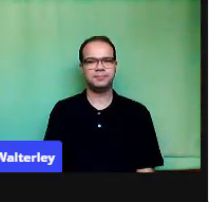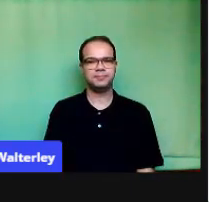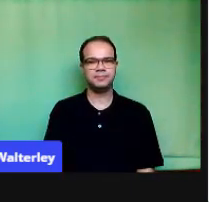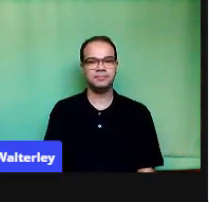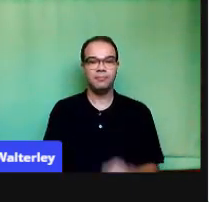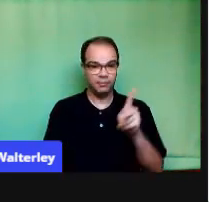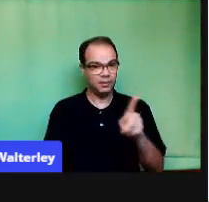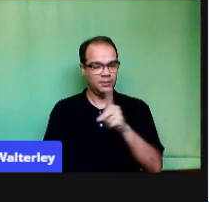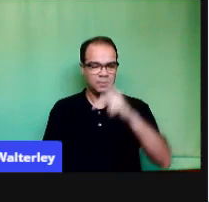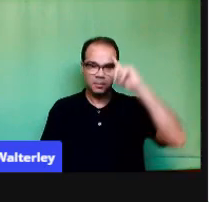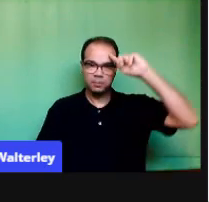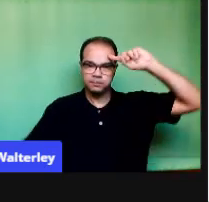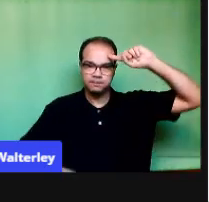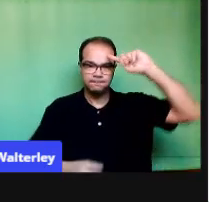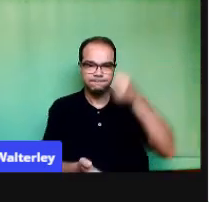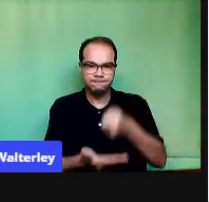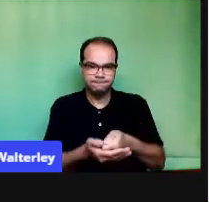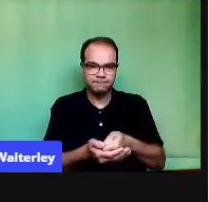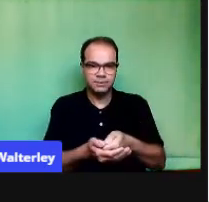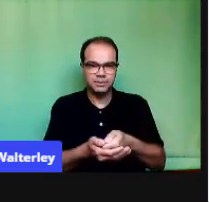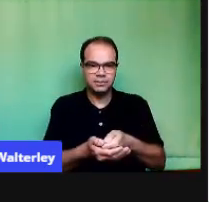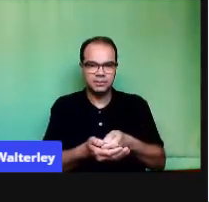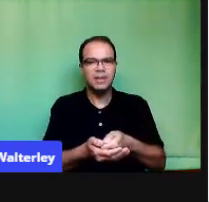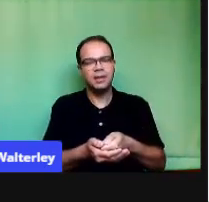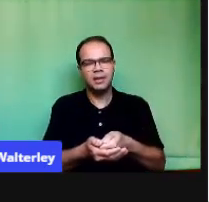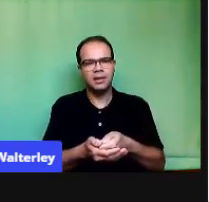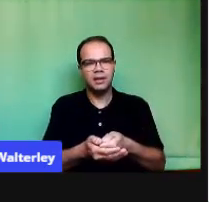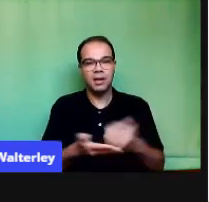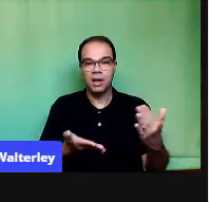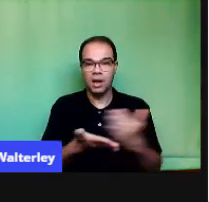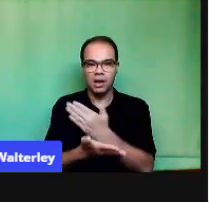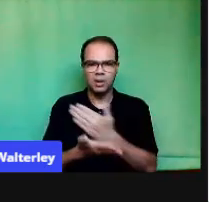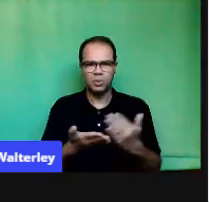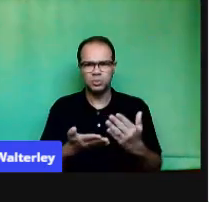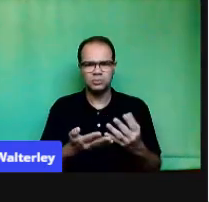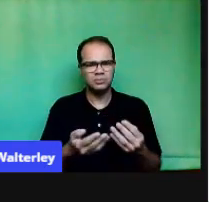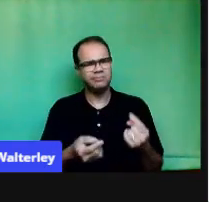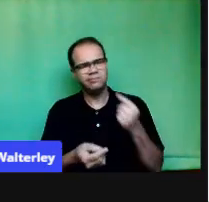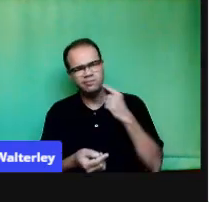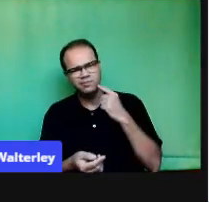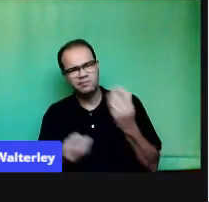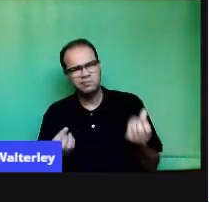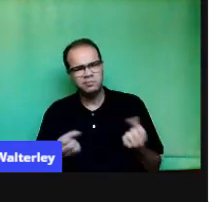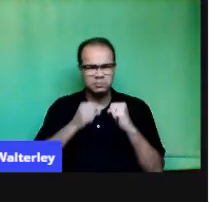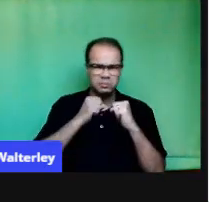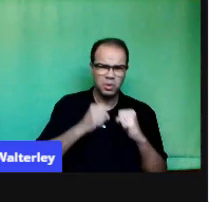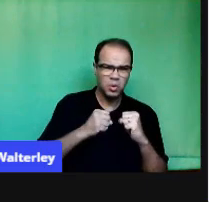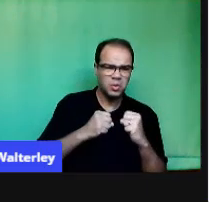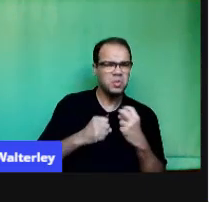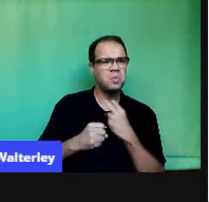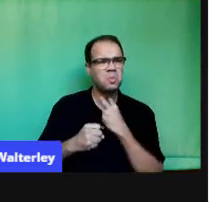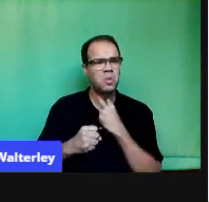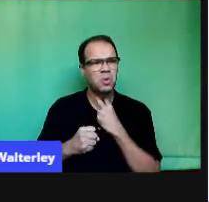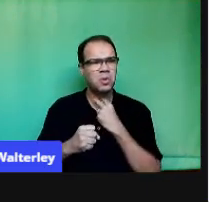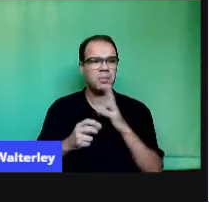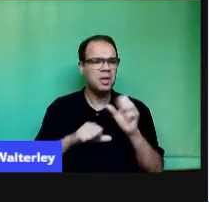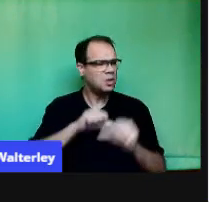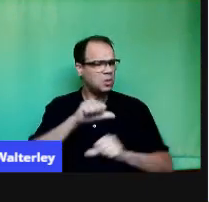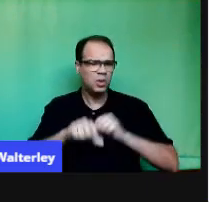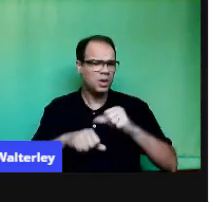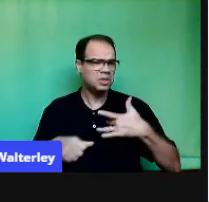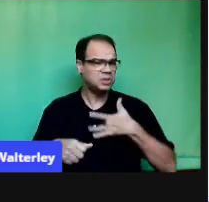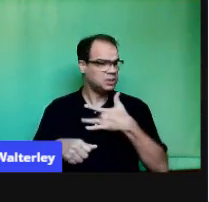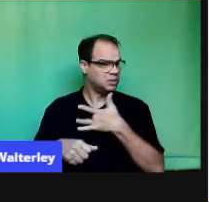até alguns questionamentos na época em relação a falar de bem-estar animal quando se tem que falar de saúde do